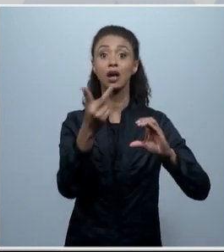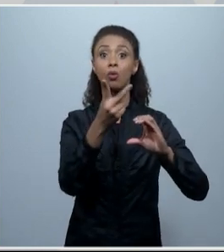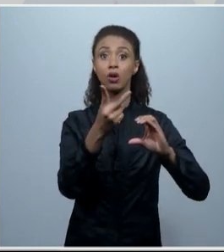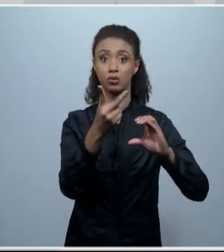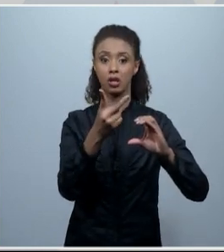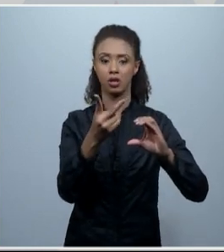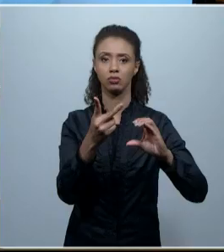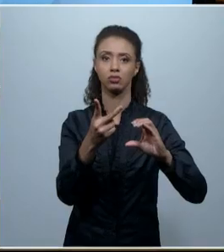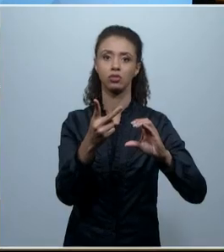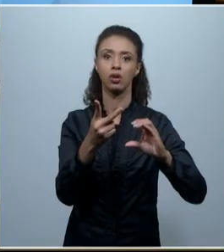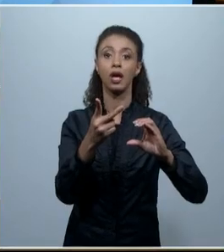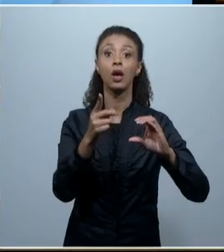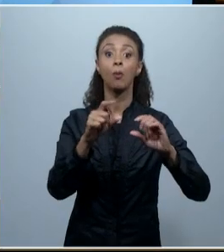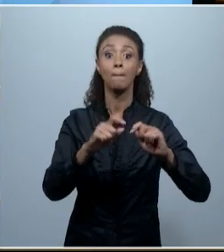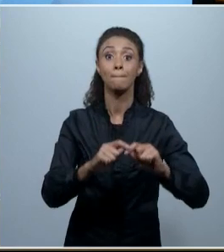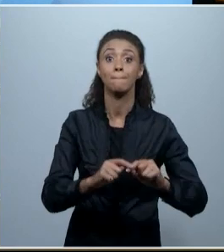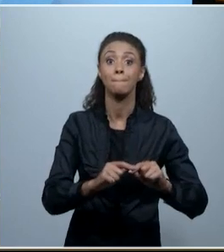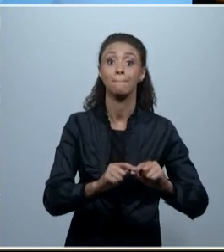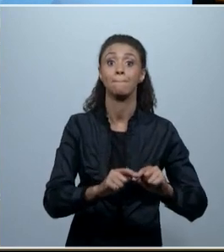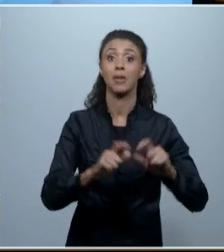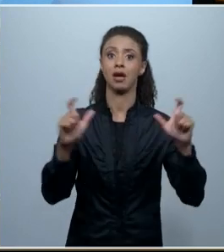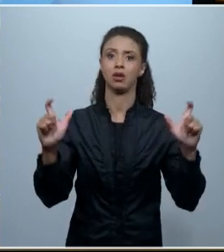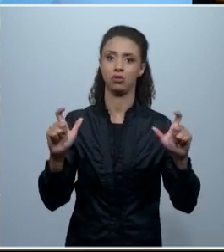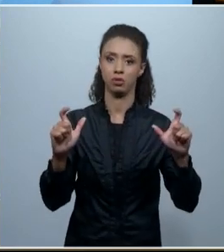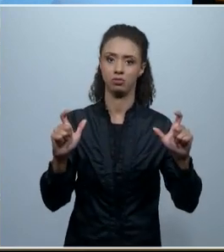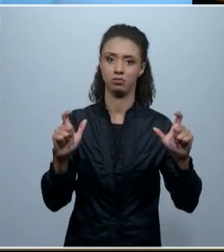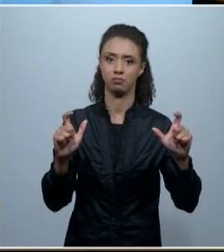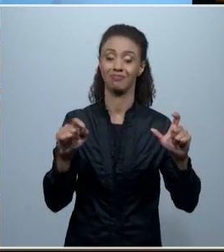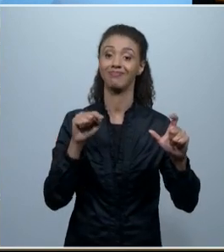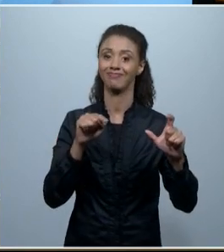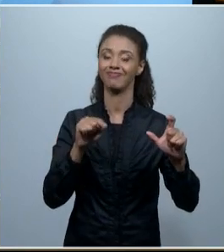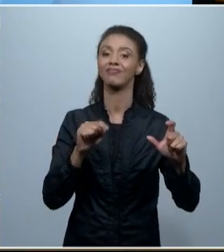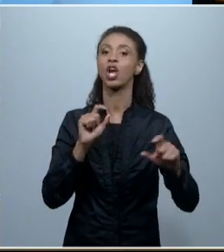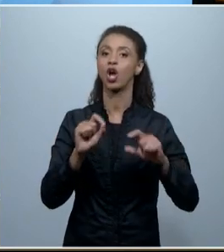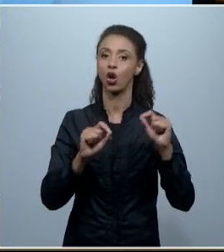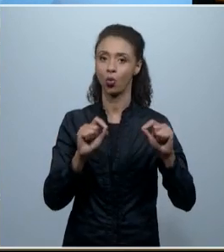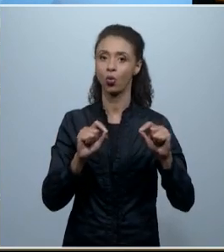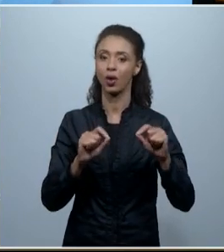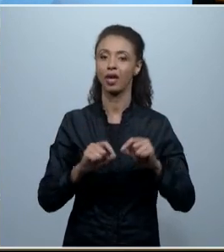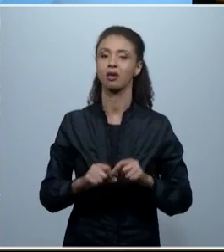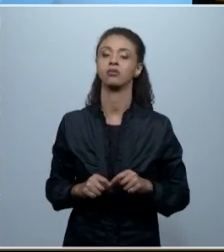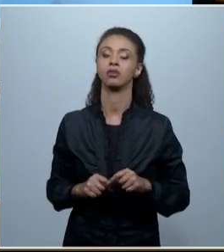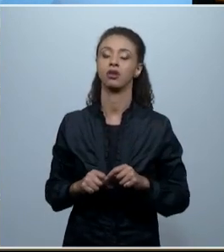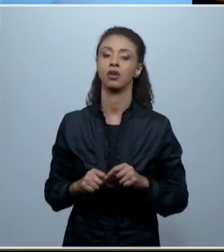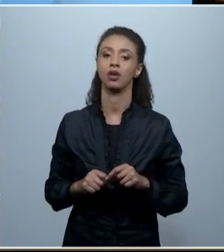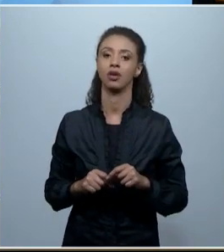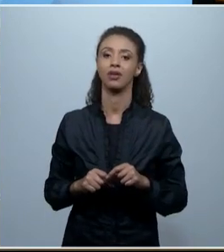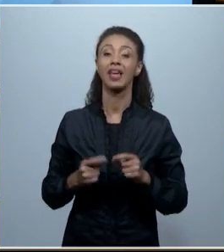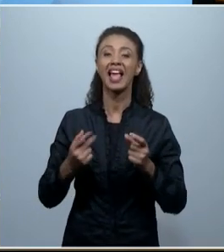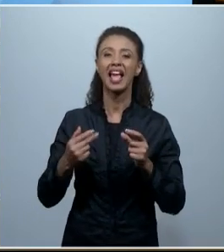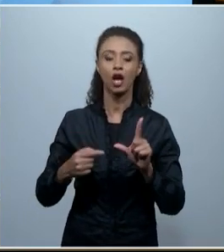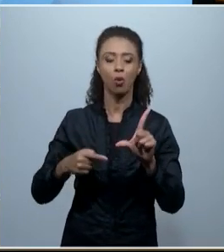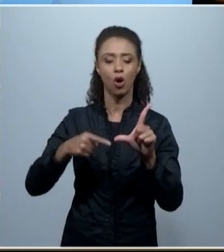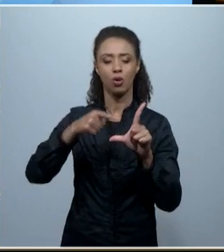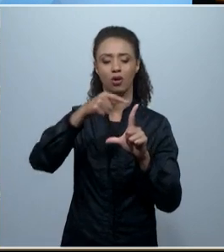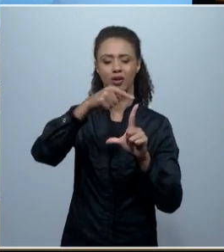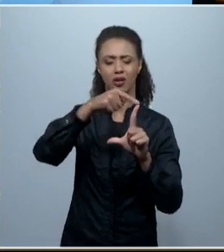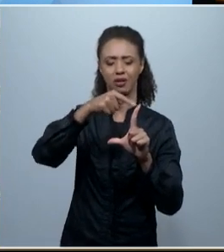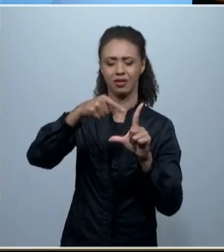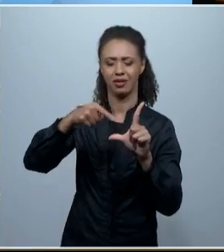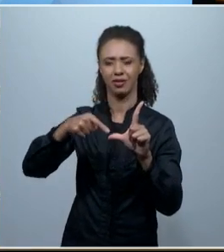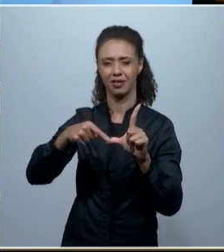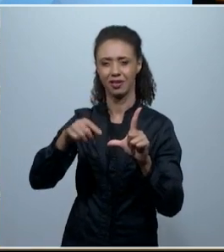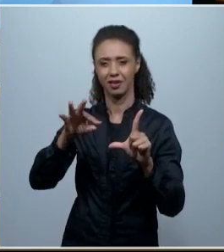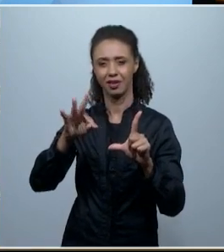vai fazer o papel da hipotenusa do nosso triângulo retângulo da jóia né mas o que será que a expressão